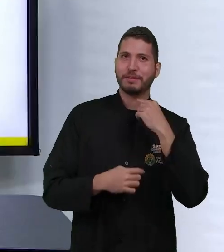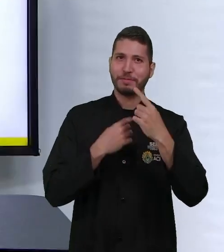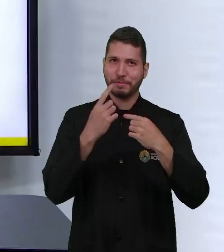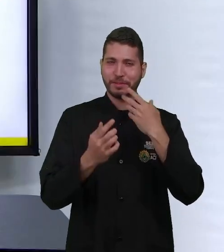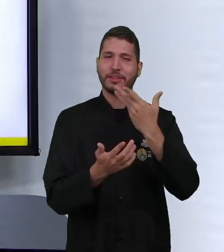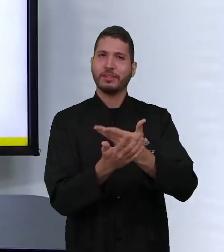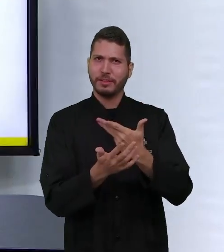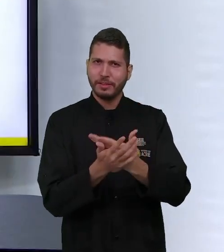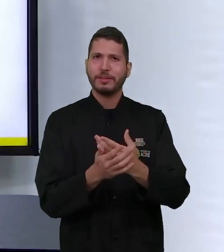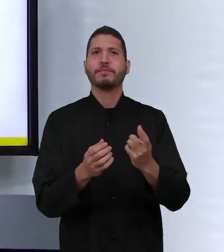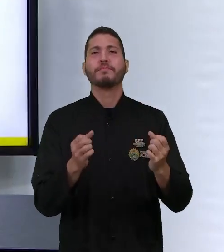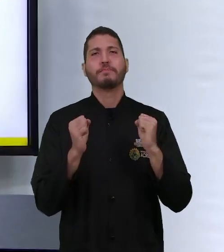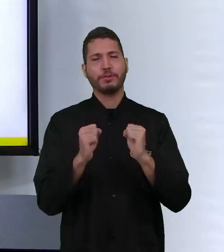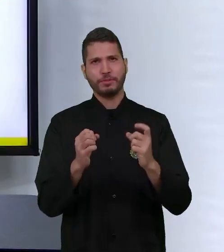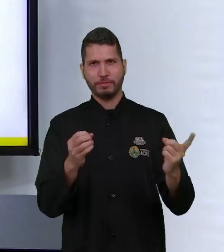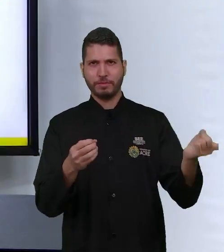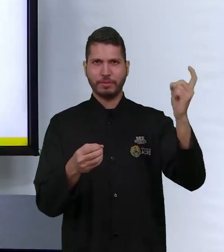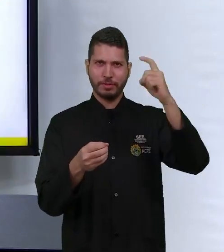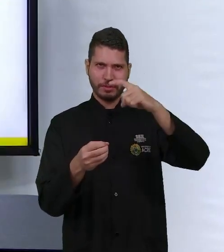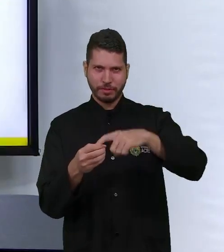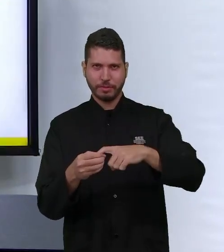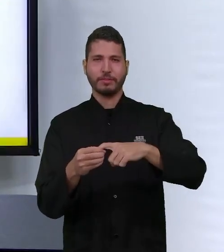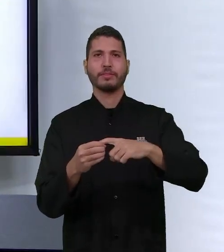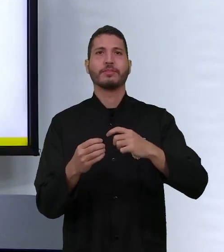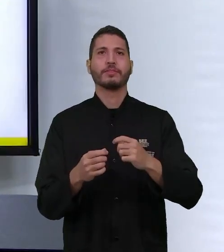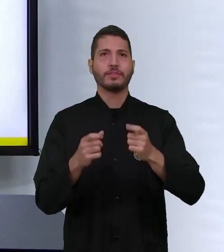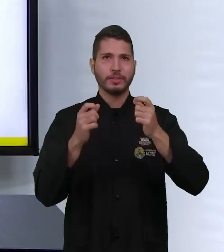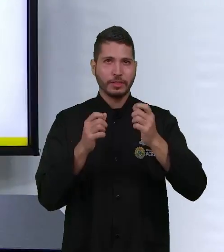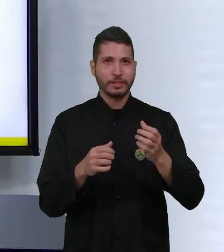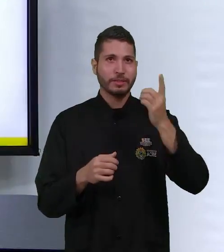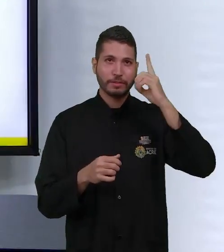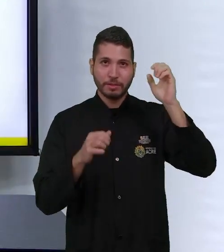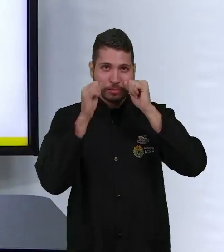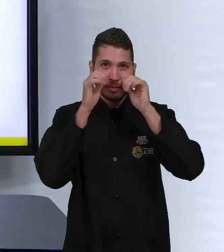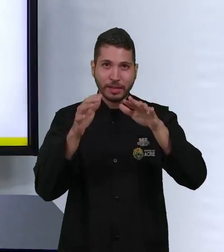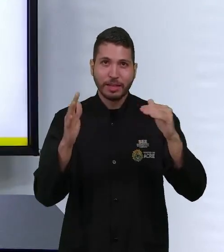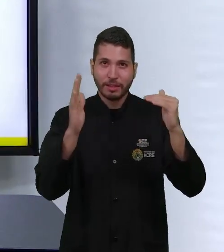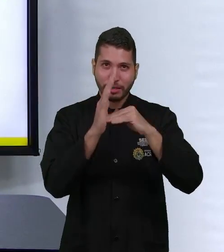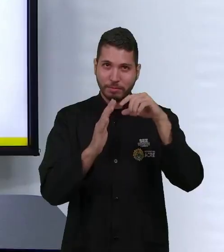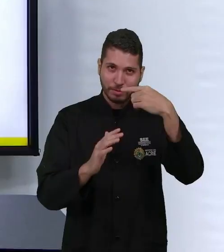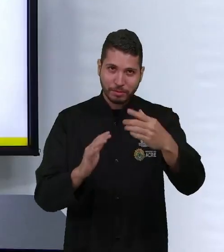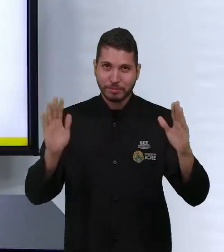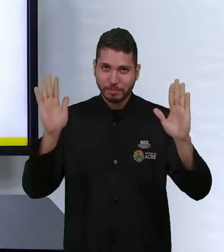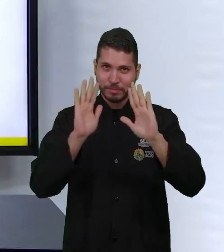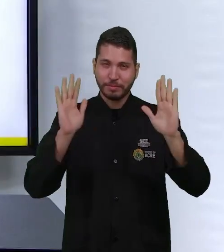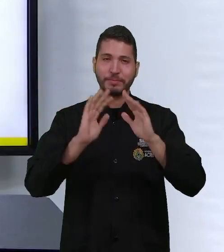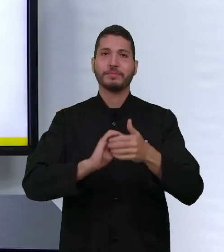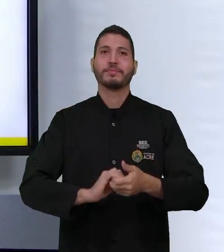assista novamente, assista a primeira parte. Fiquem todos com Deus e até a próxima. Tchau!